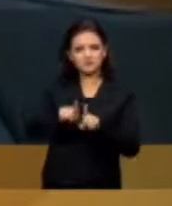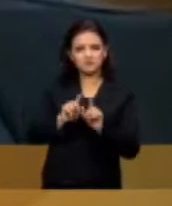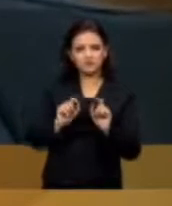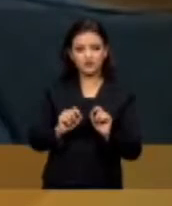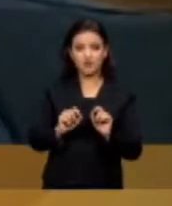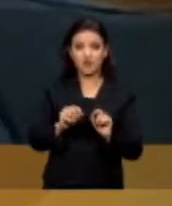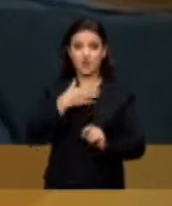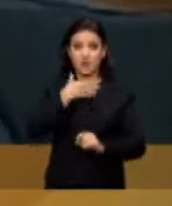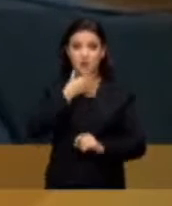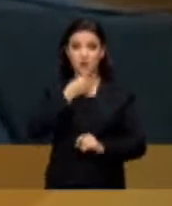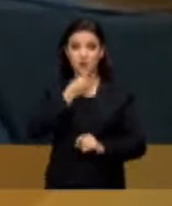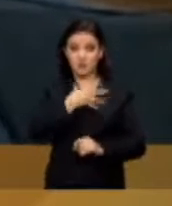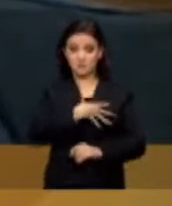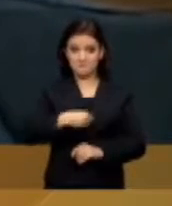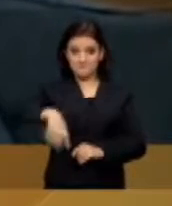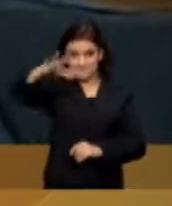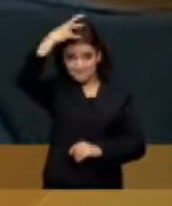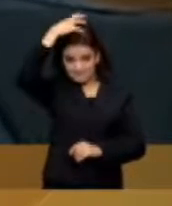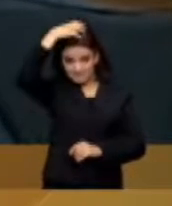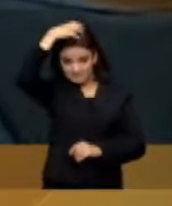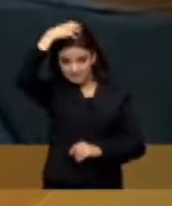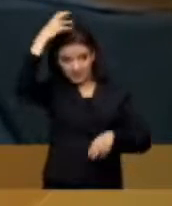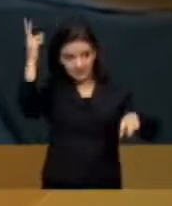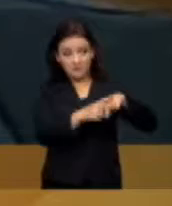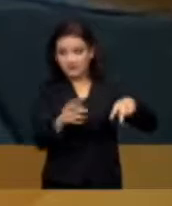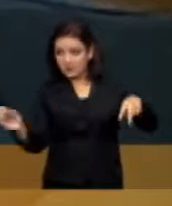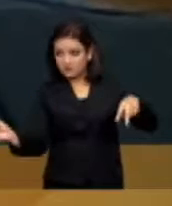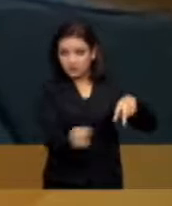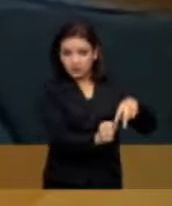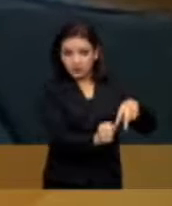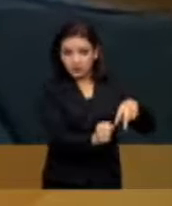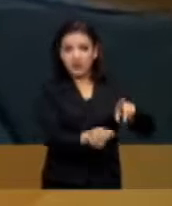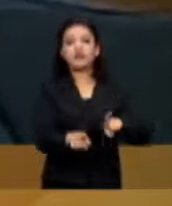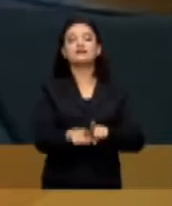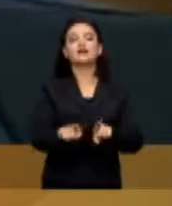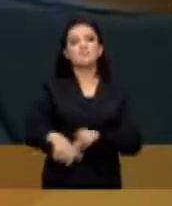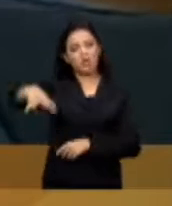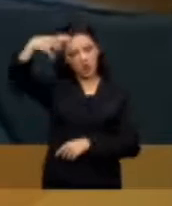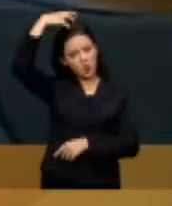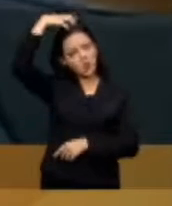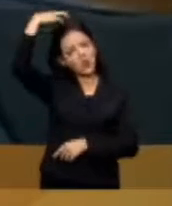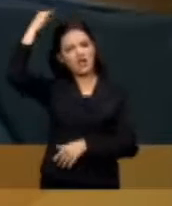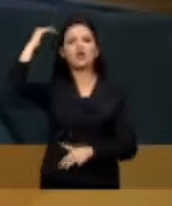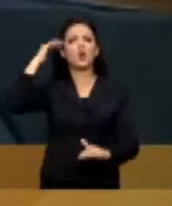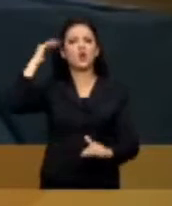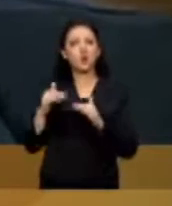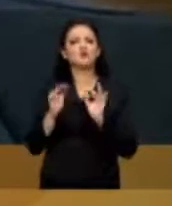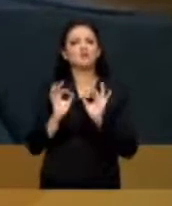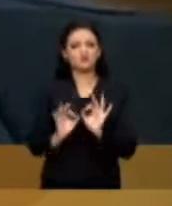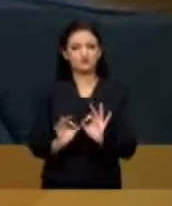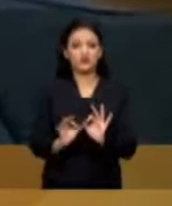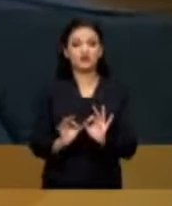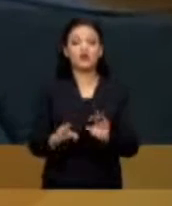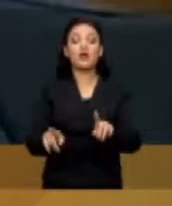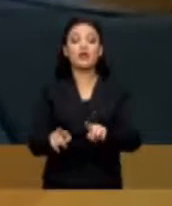só o príncipe foi preso, como o rei adequadamente aprovou a prisão, como o dia